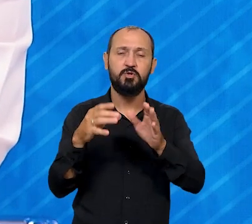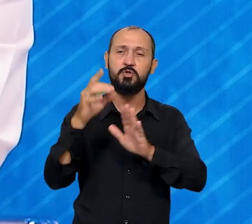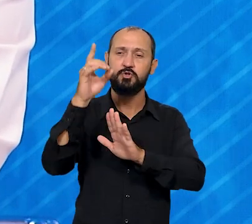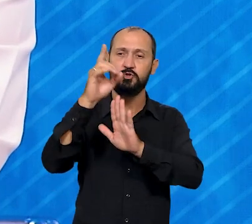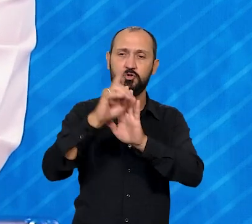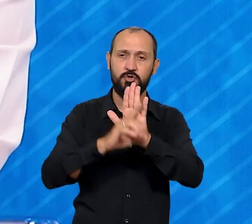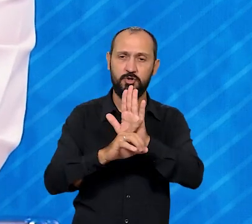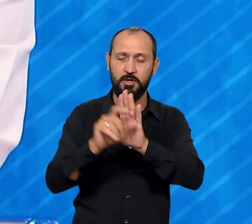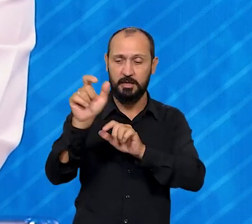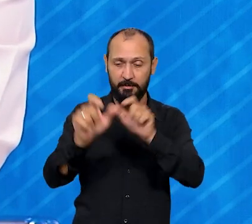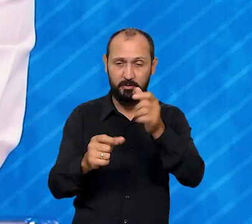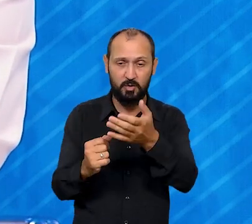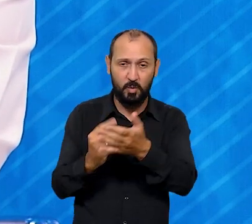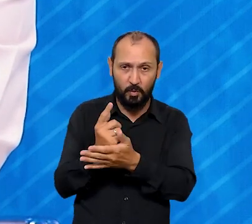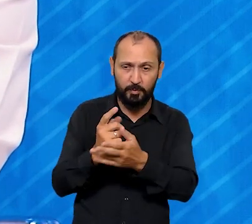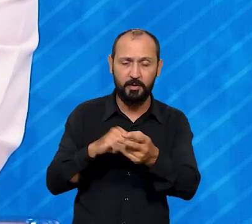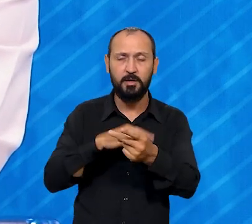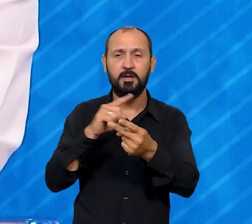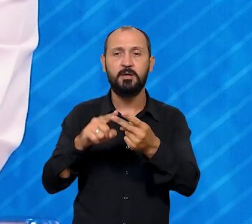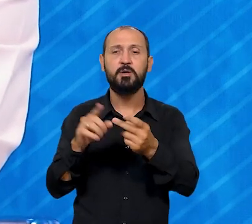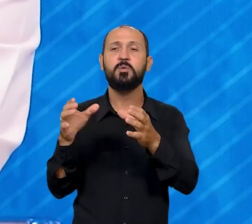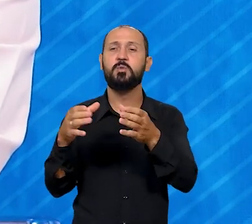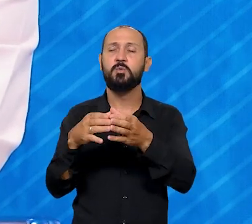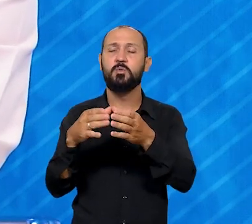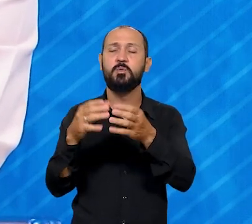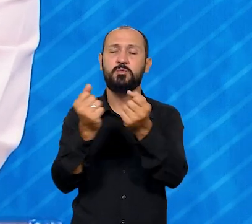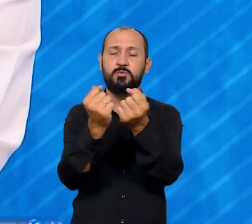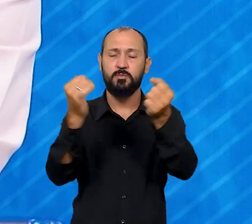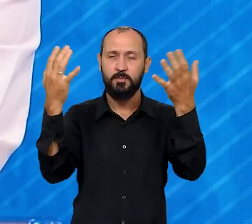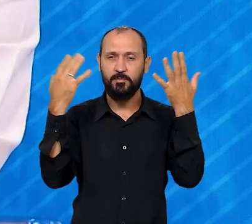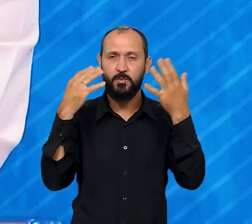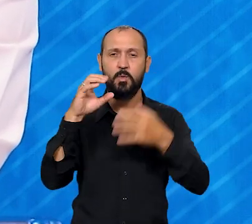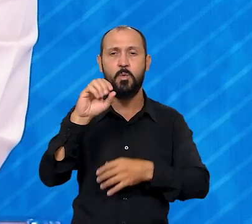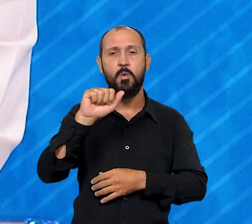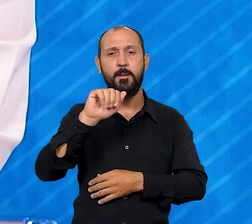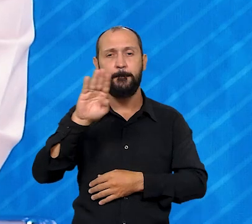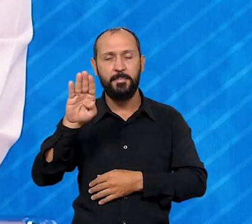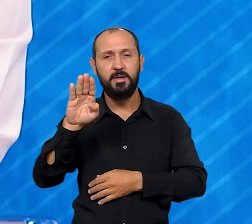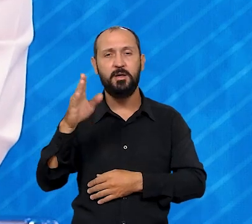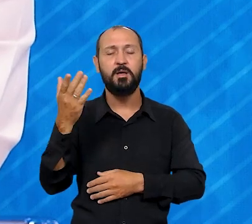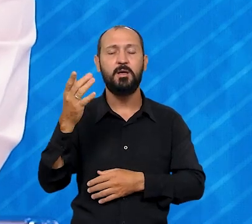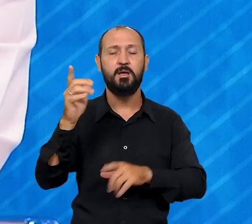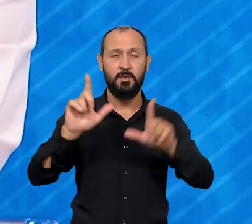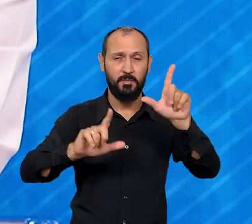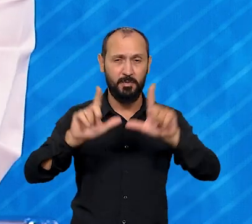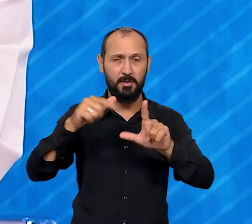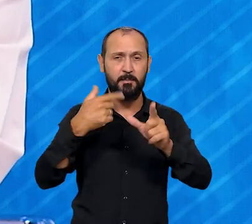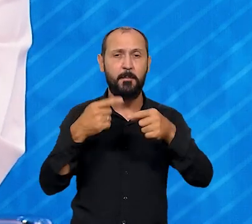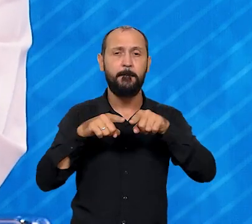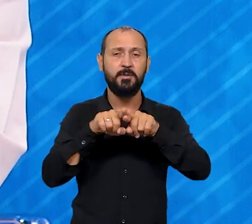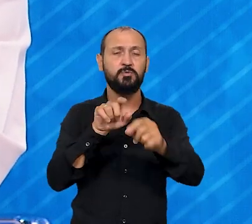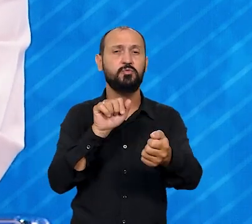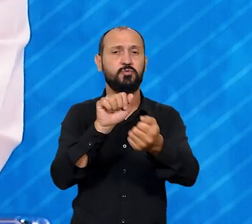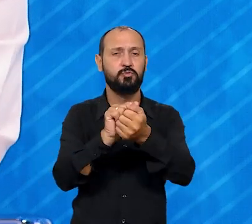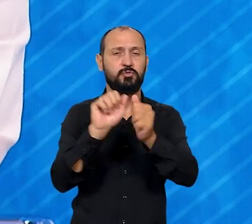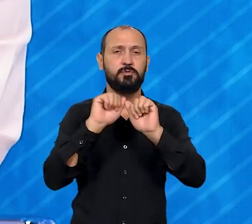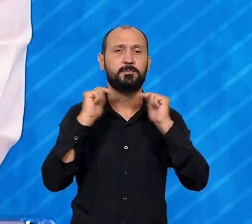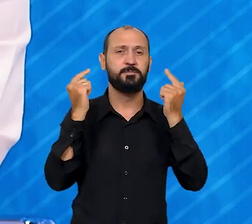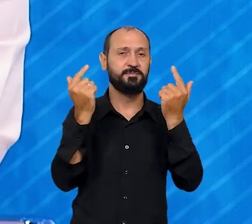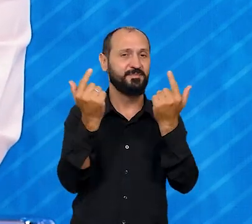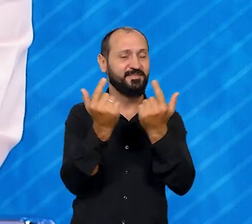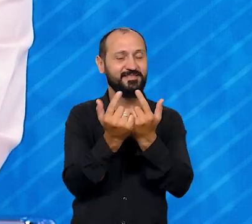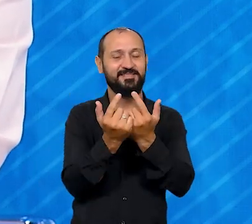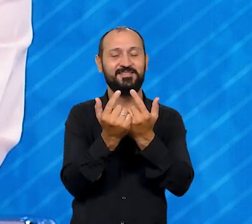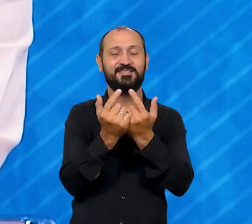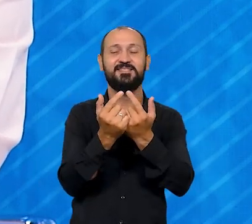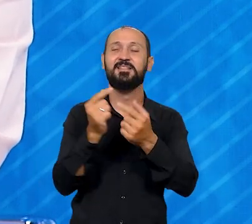das comissões de defesa dos direitos do consumidor e meio ambiente. O programa OAB em Debate é uma parceria com a